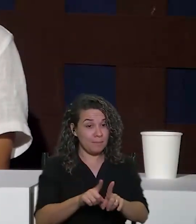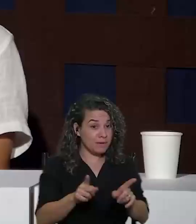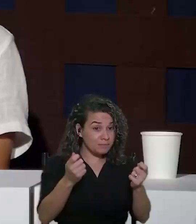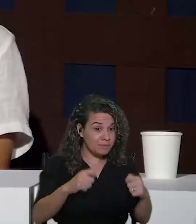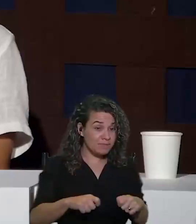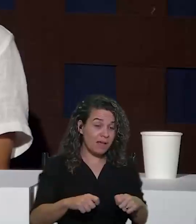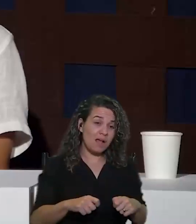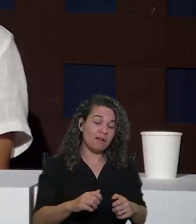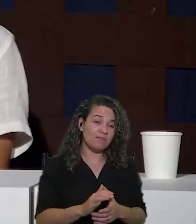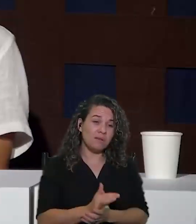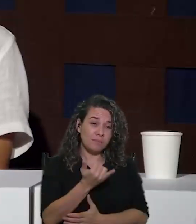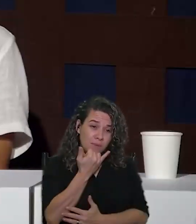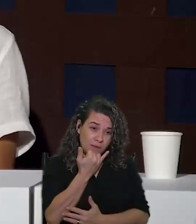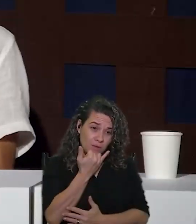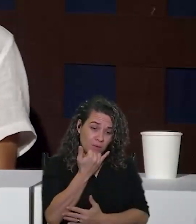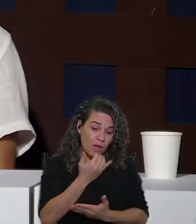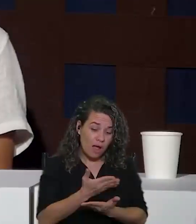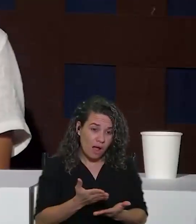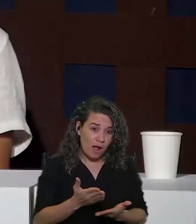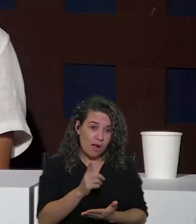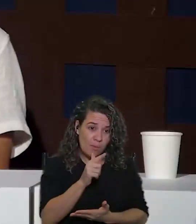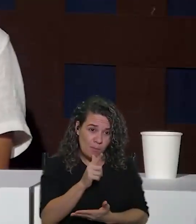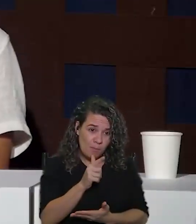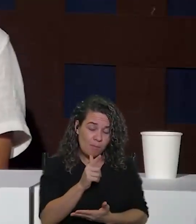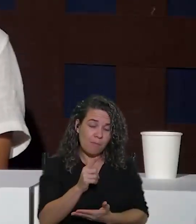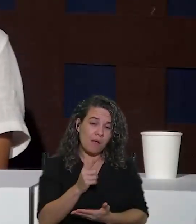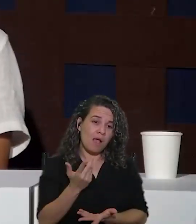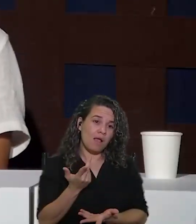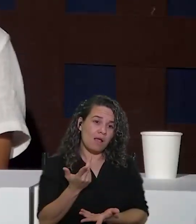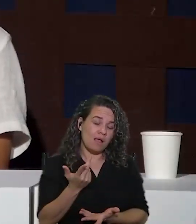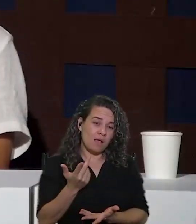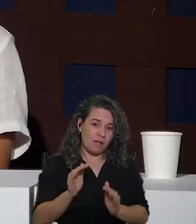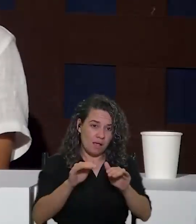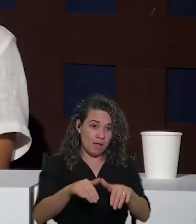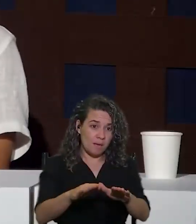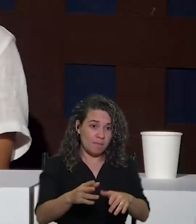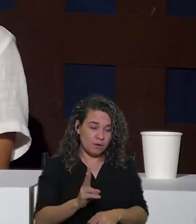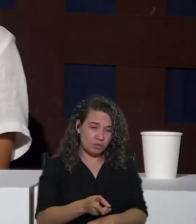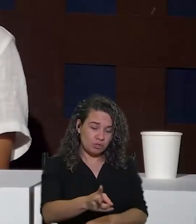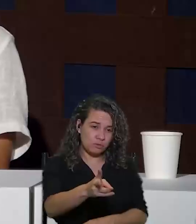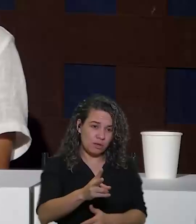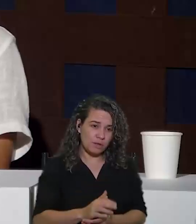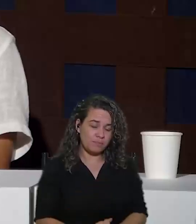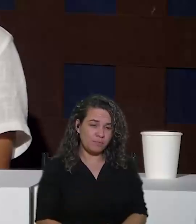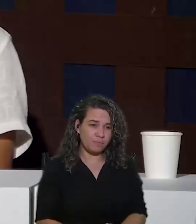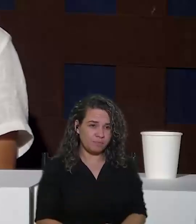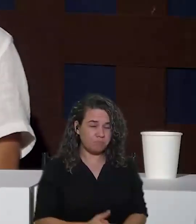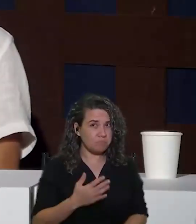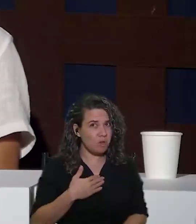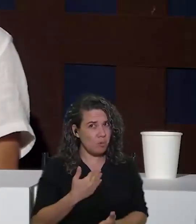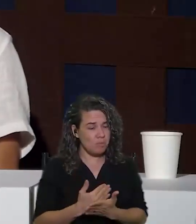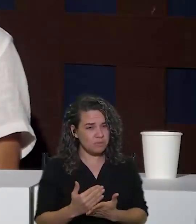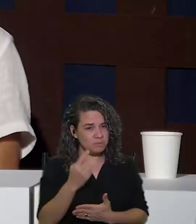E eu escutei eu vi aquele depoimento, e aquilo me tocou bastante. E aí, a partir desse momento, eu comecei a refletir sobre a